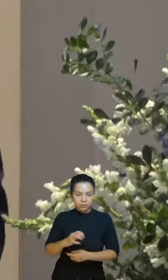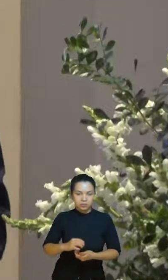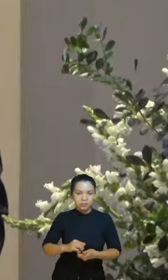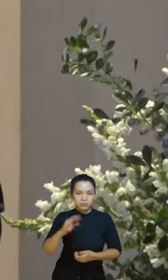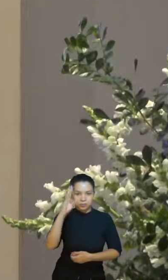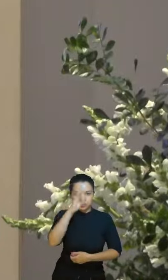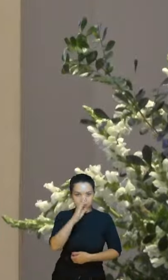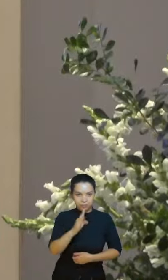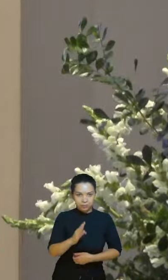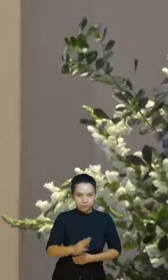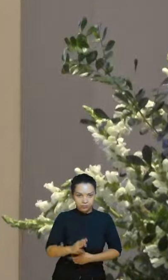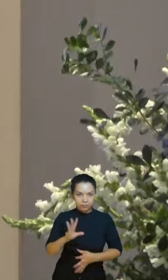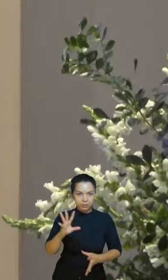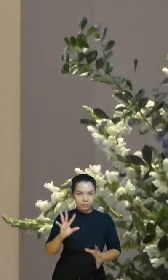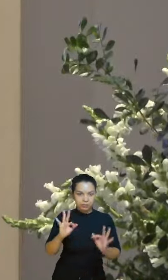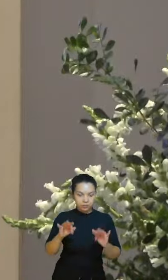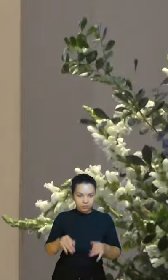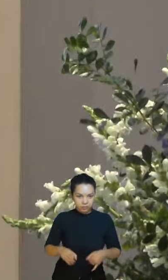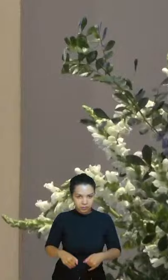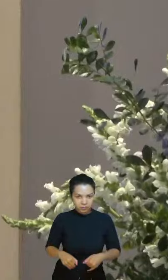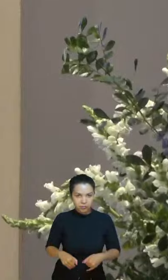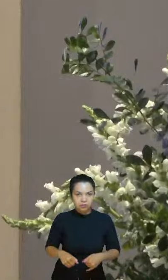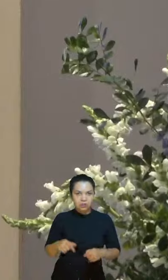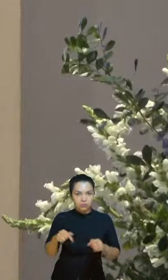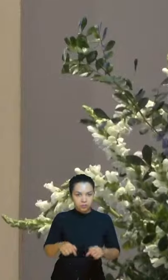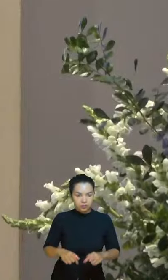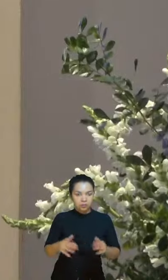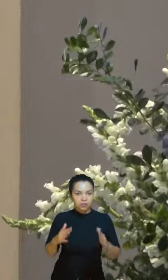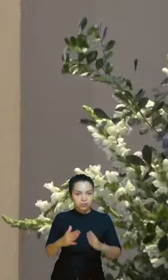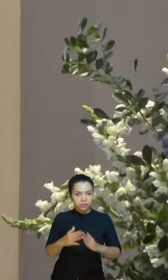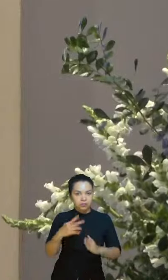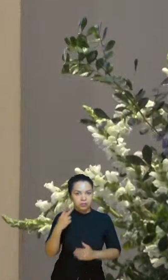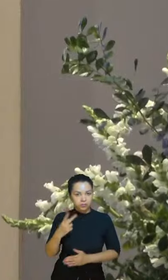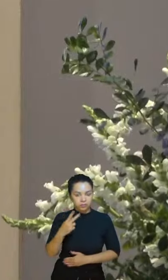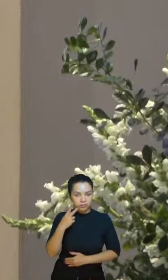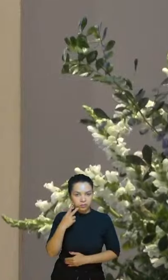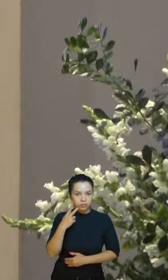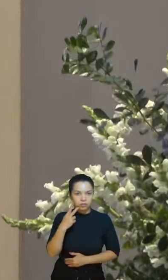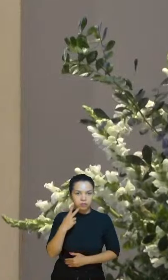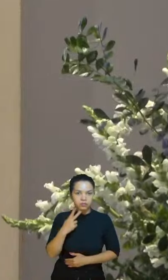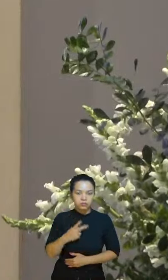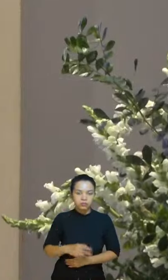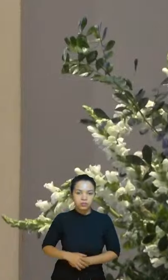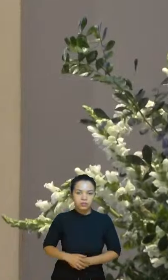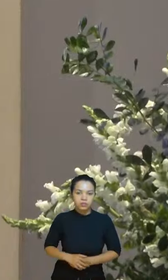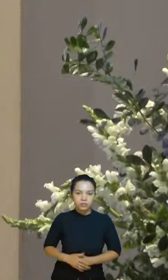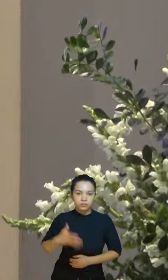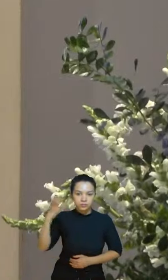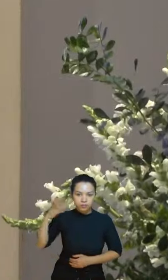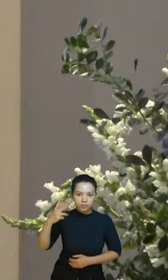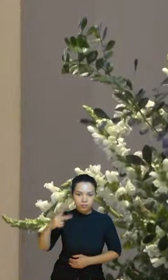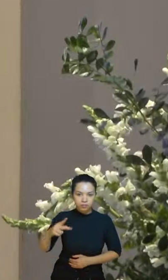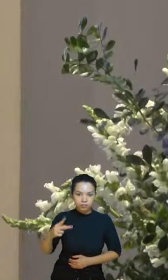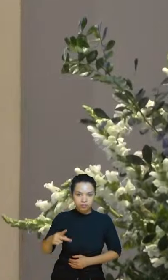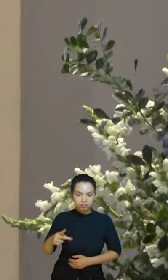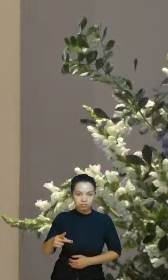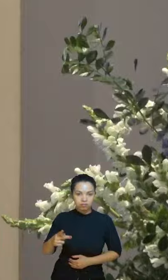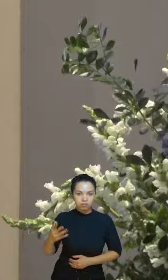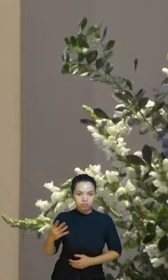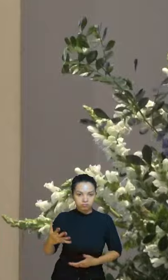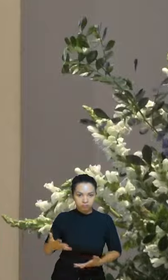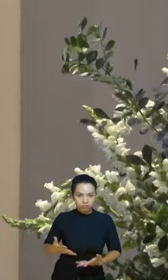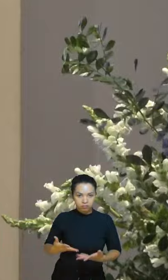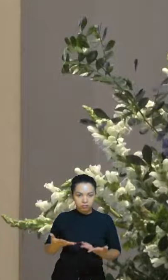e concluo numa casa política com as palavras daquele que a meu sentir foi um dos mais